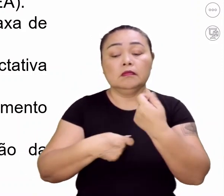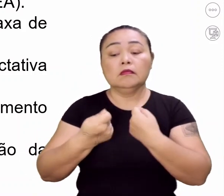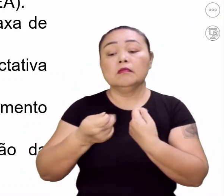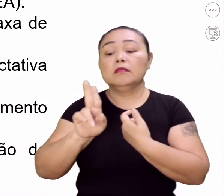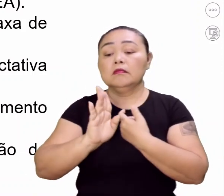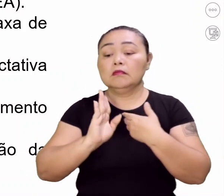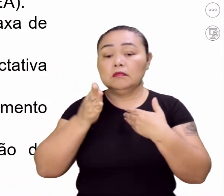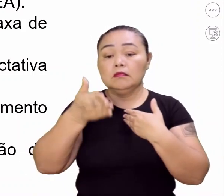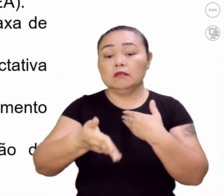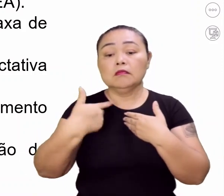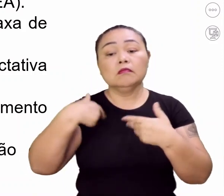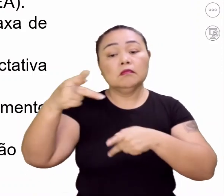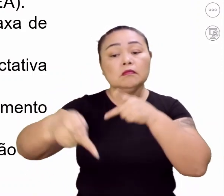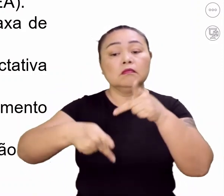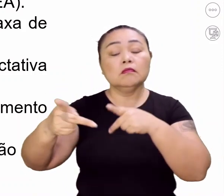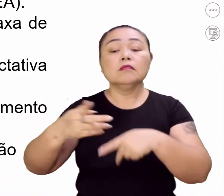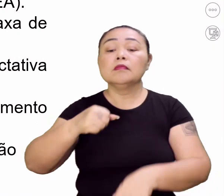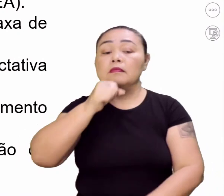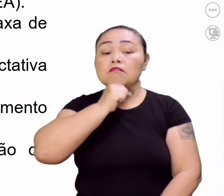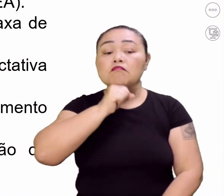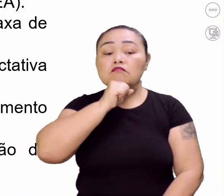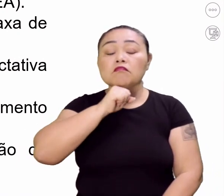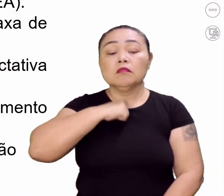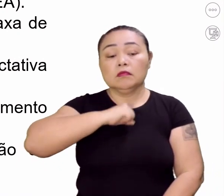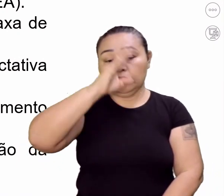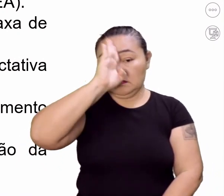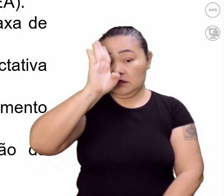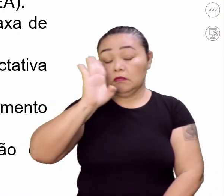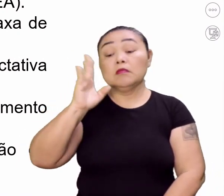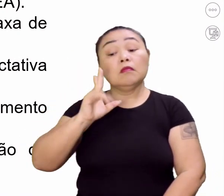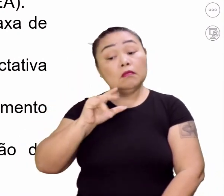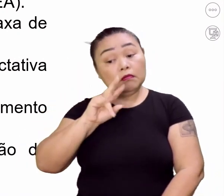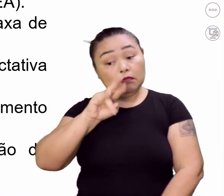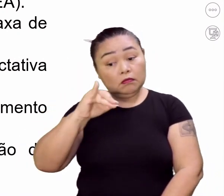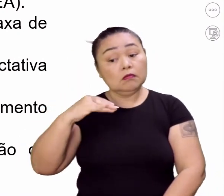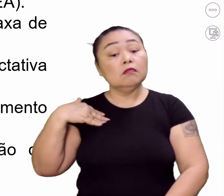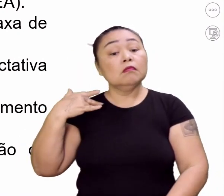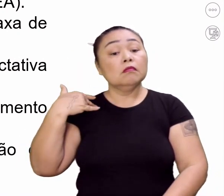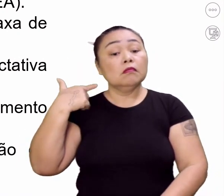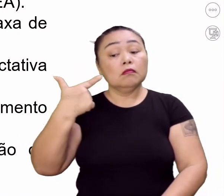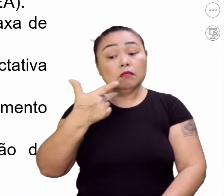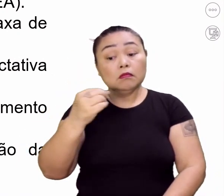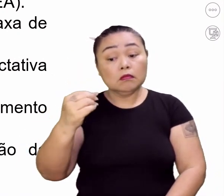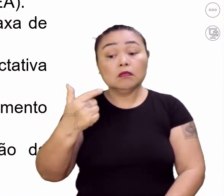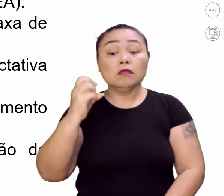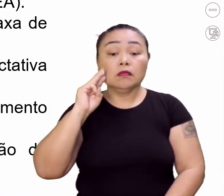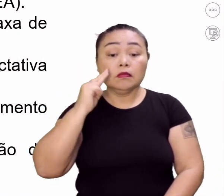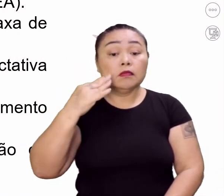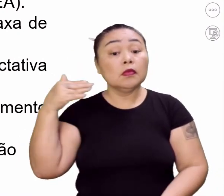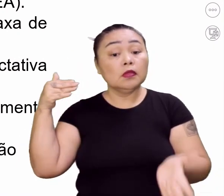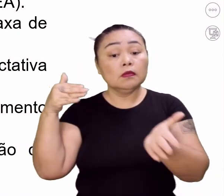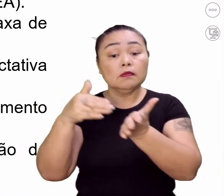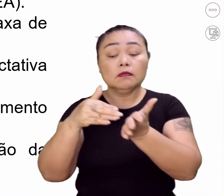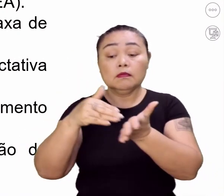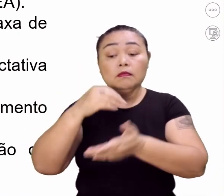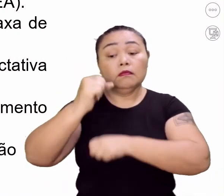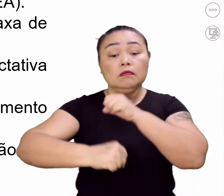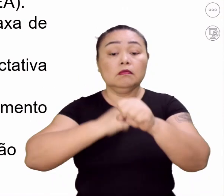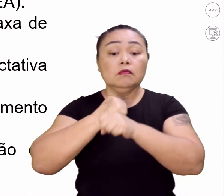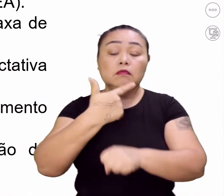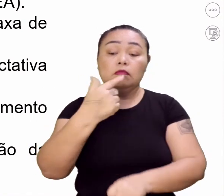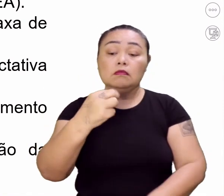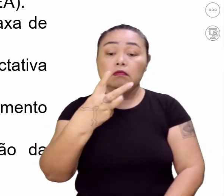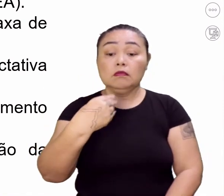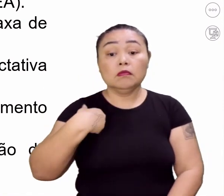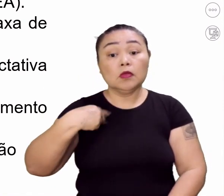Aplicada, a população de idosos no Brasil chegará a 20 milhões até 2030, o dobro da população